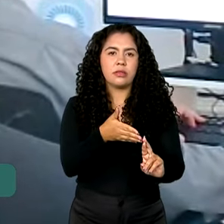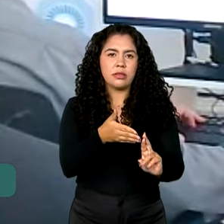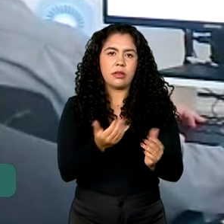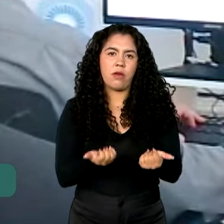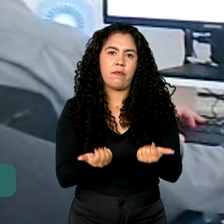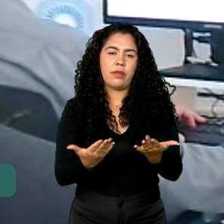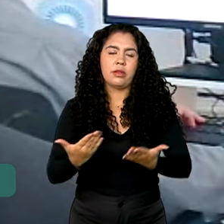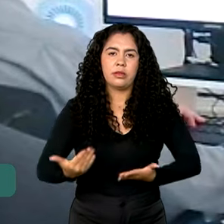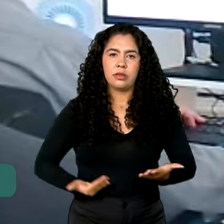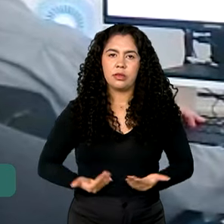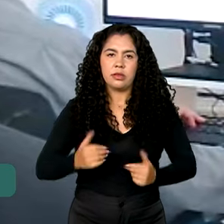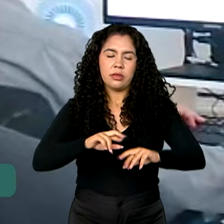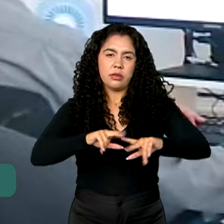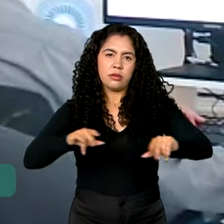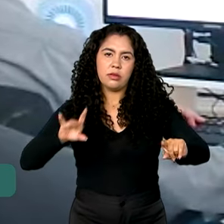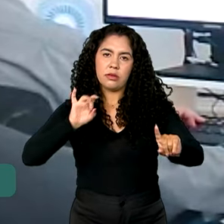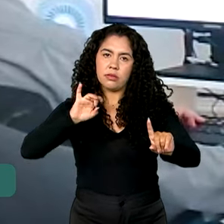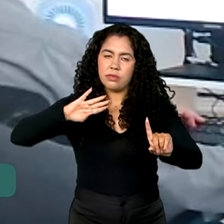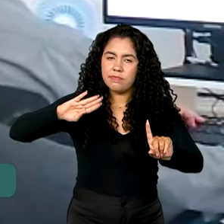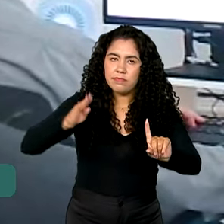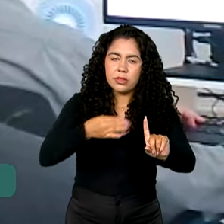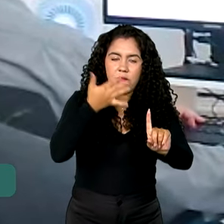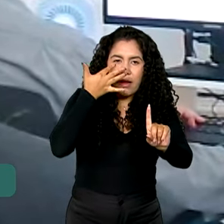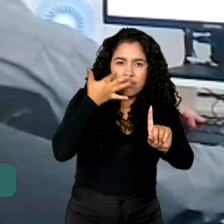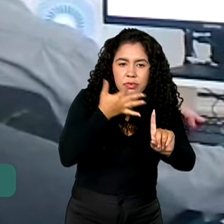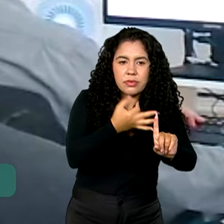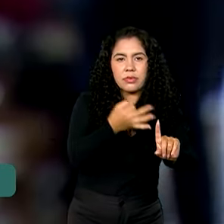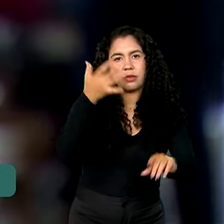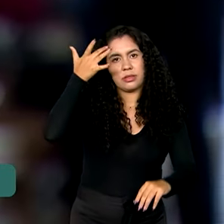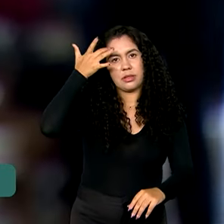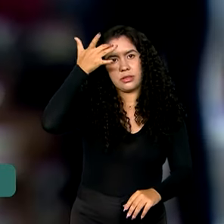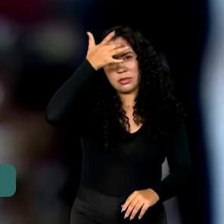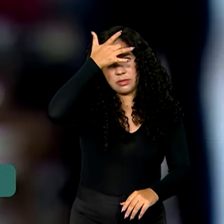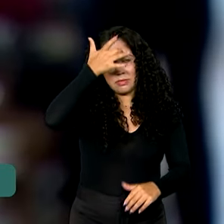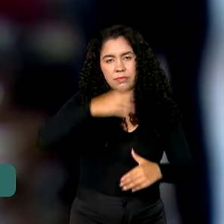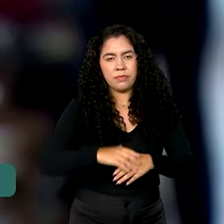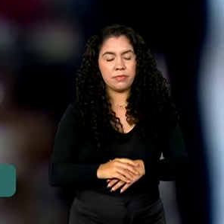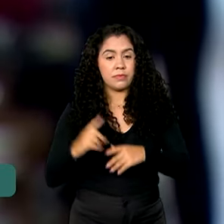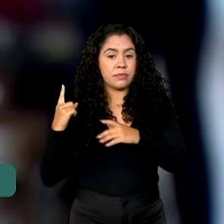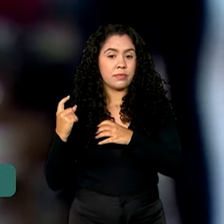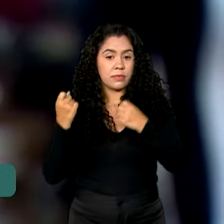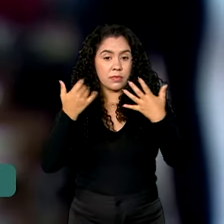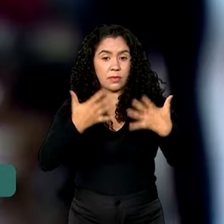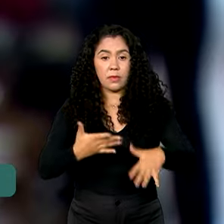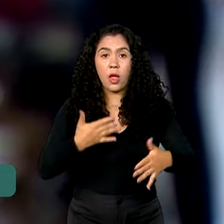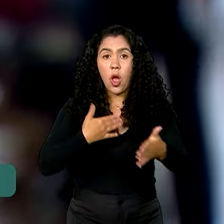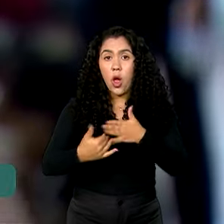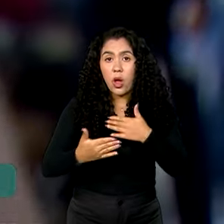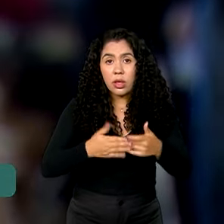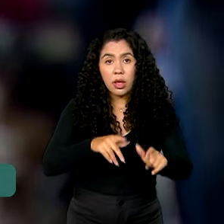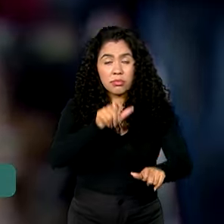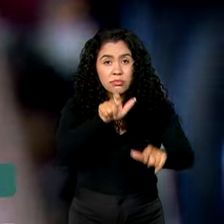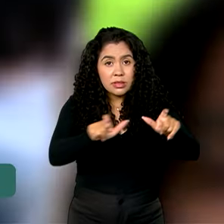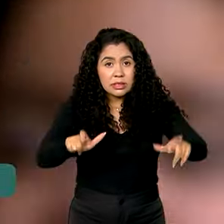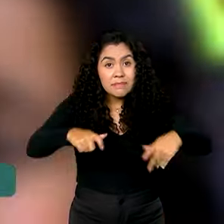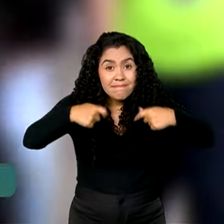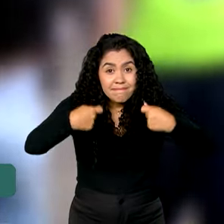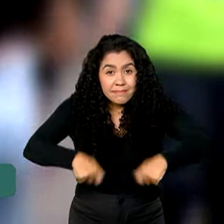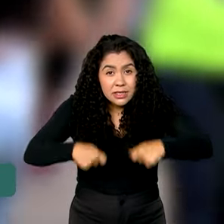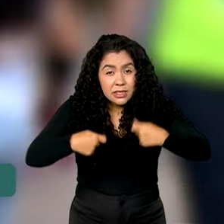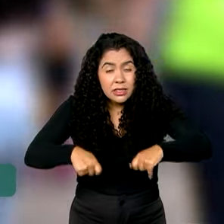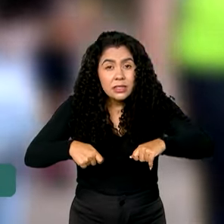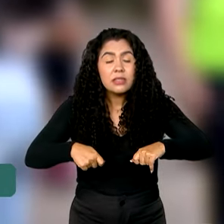serviço especializado, de cuidado, de atenção especializada em saúde mental. Qualquer pessoa que esteja necessitando de